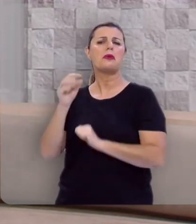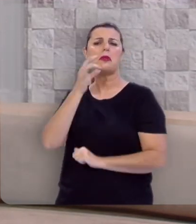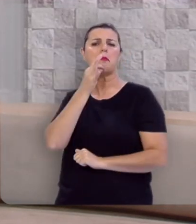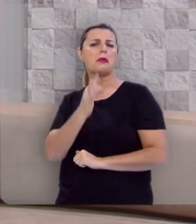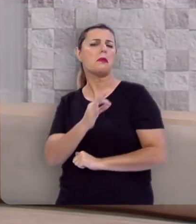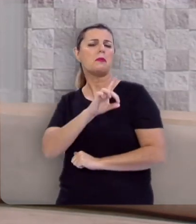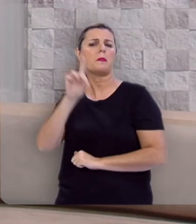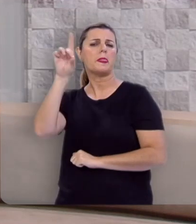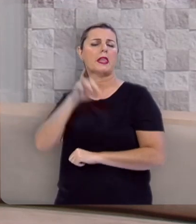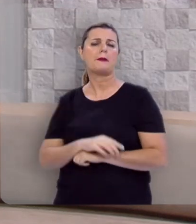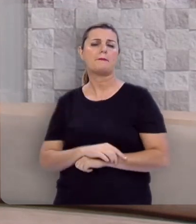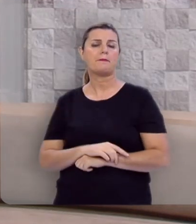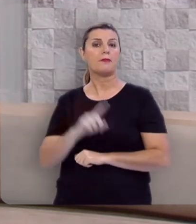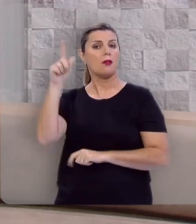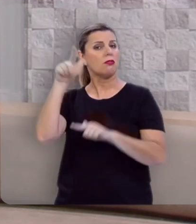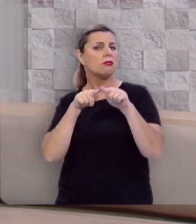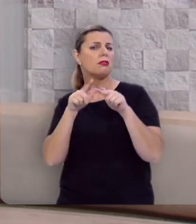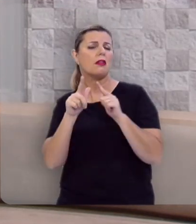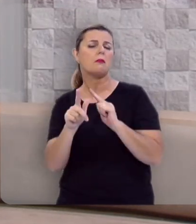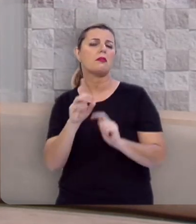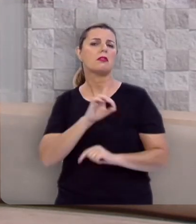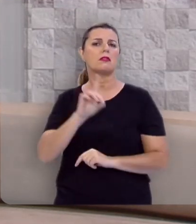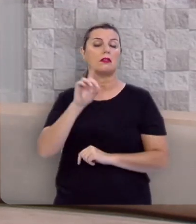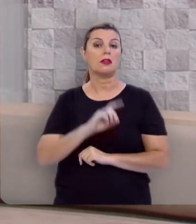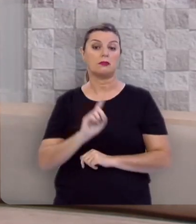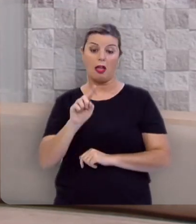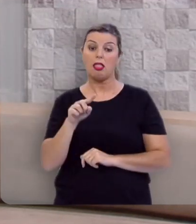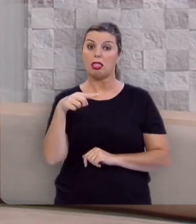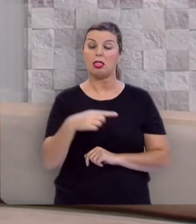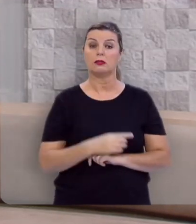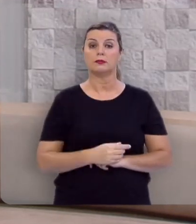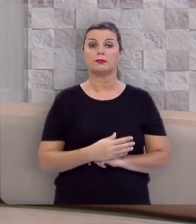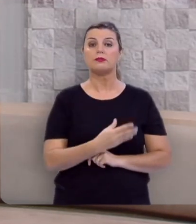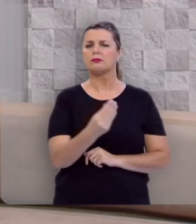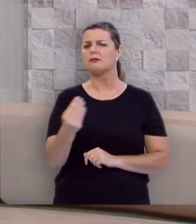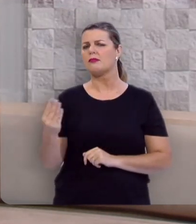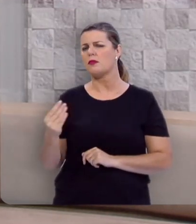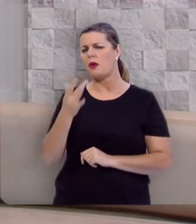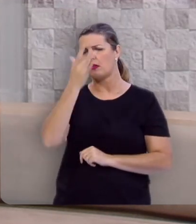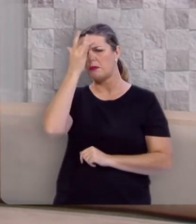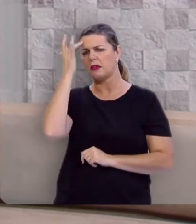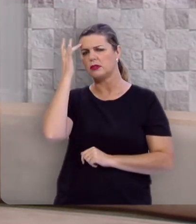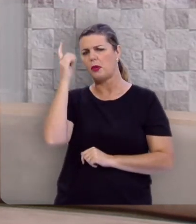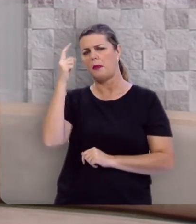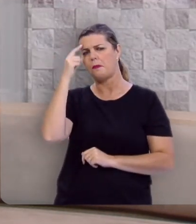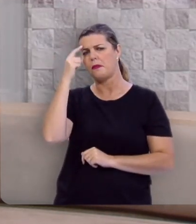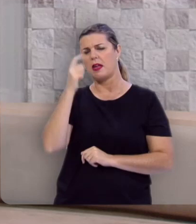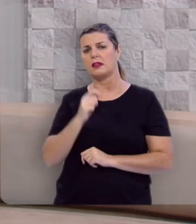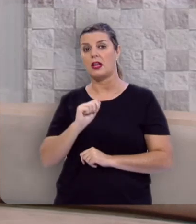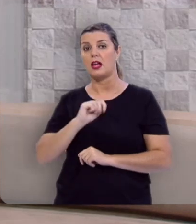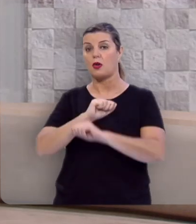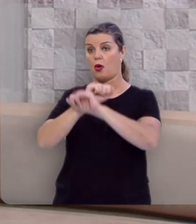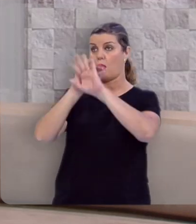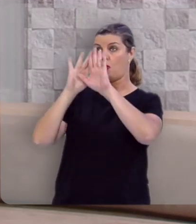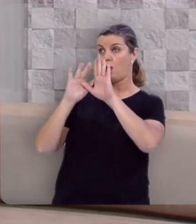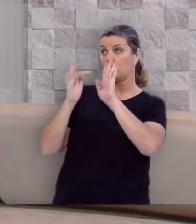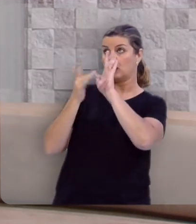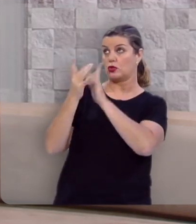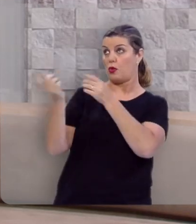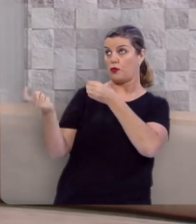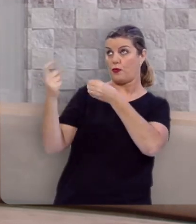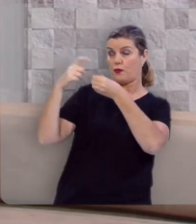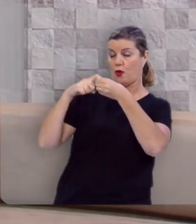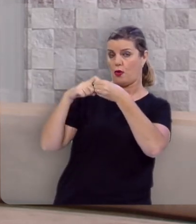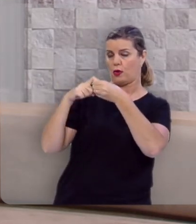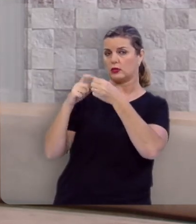esse propósito de Deus, esta ação de Deus. Então, muito embora a glorificação se dará quando Jesus